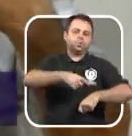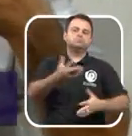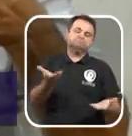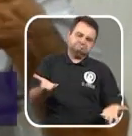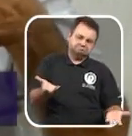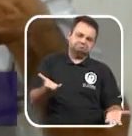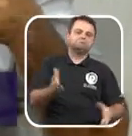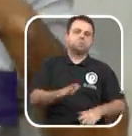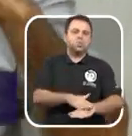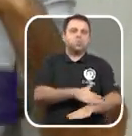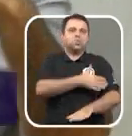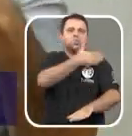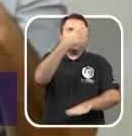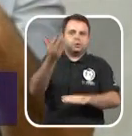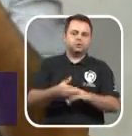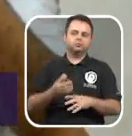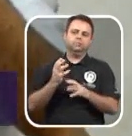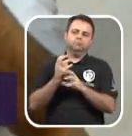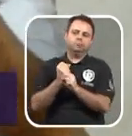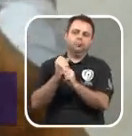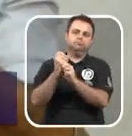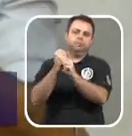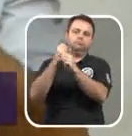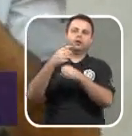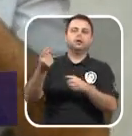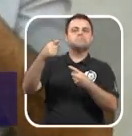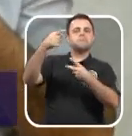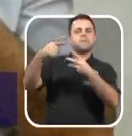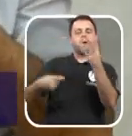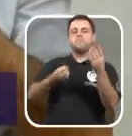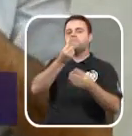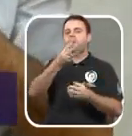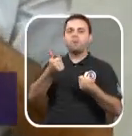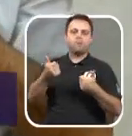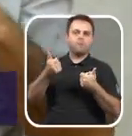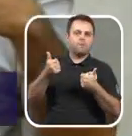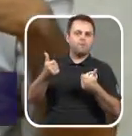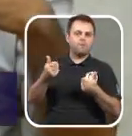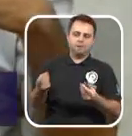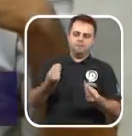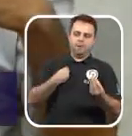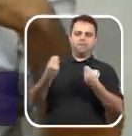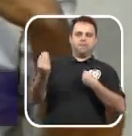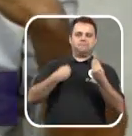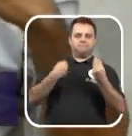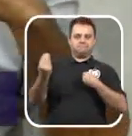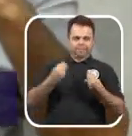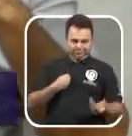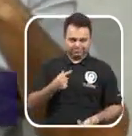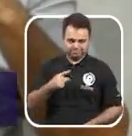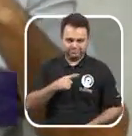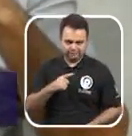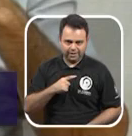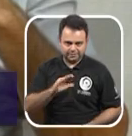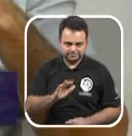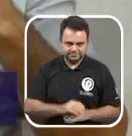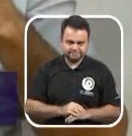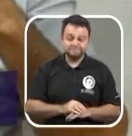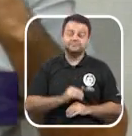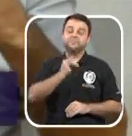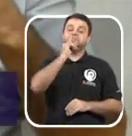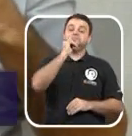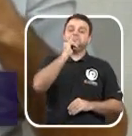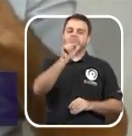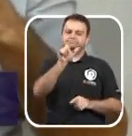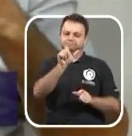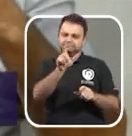tua progressão vai aumentando, você vai tendo alguns benefícios, um aumento de... Então, se você pagar o piso